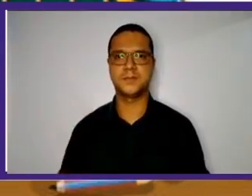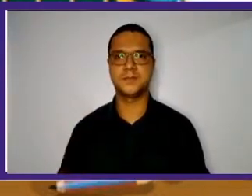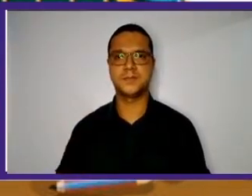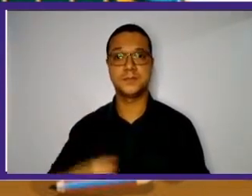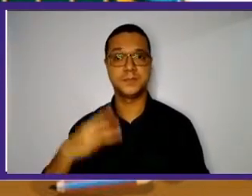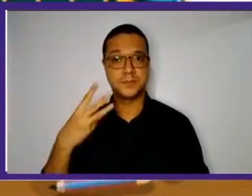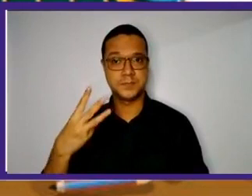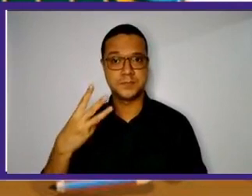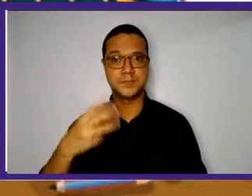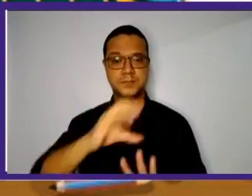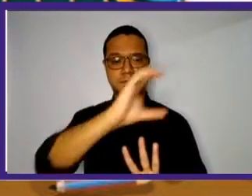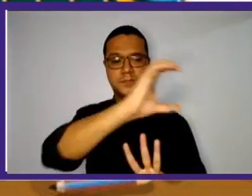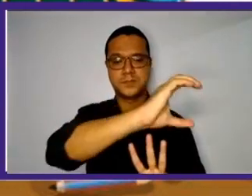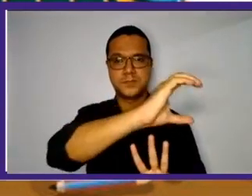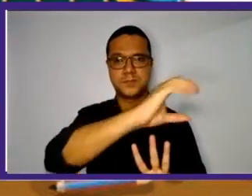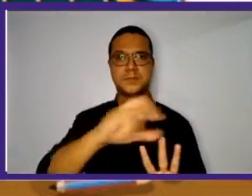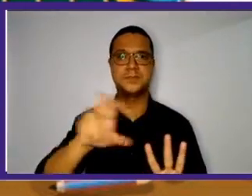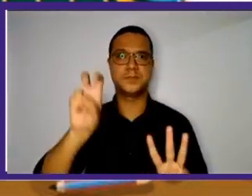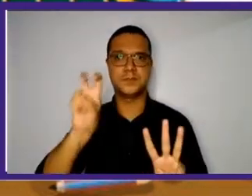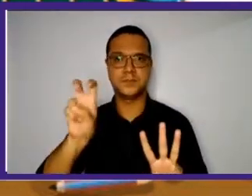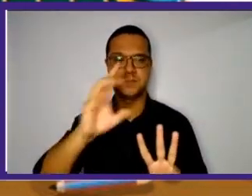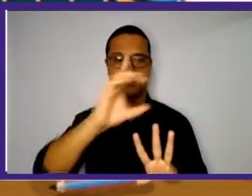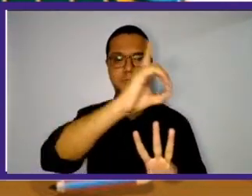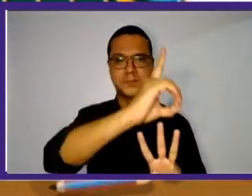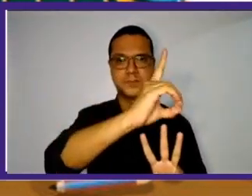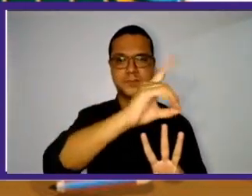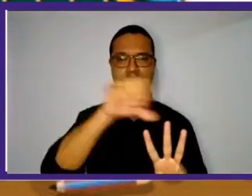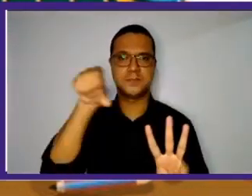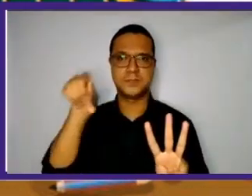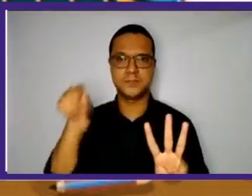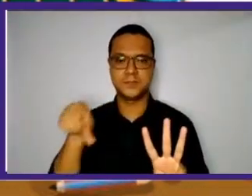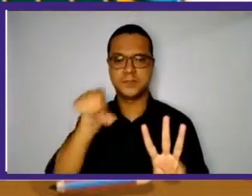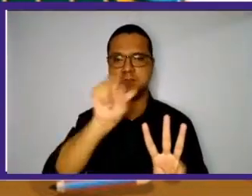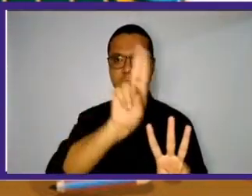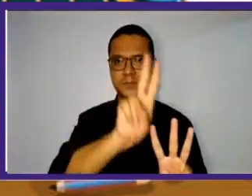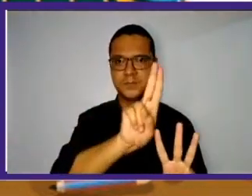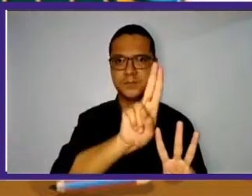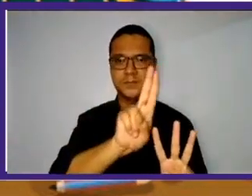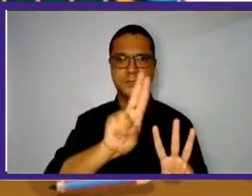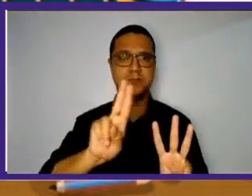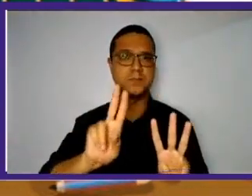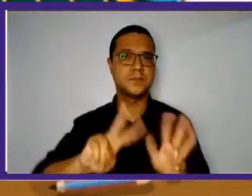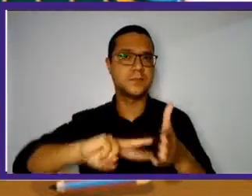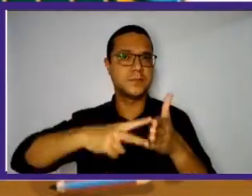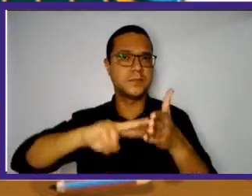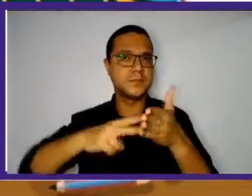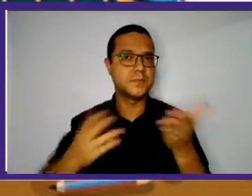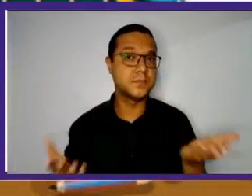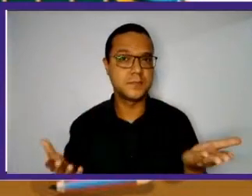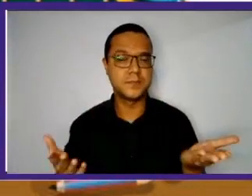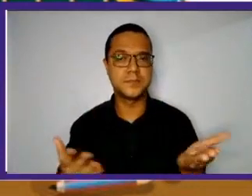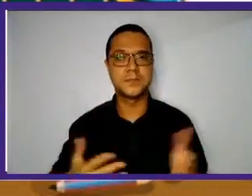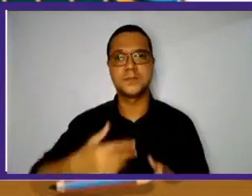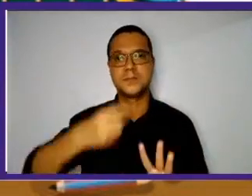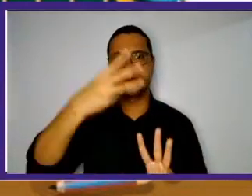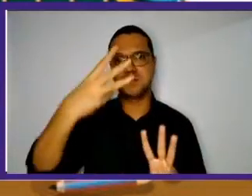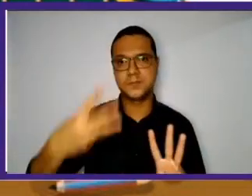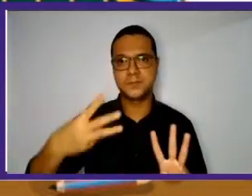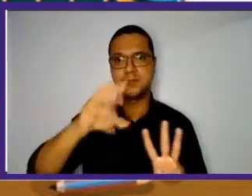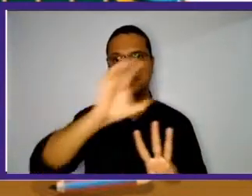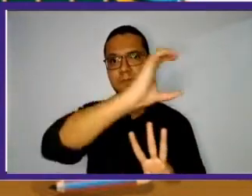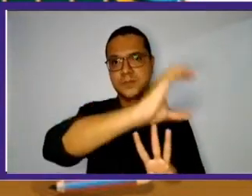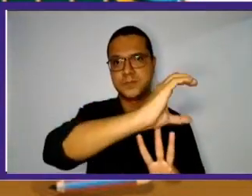possui 3 centenas, 5 dezenas e 9 unidades. Ou seja,